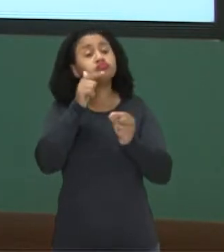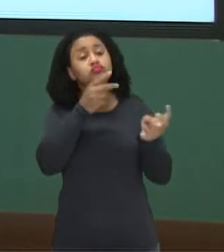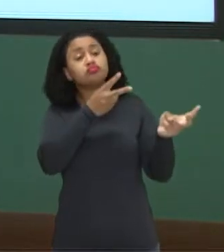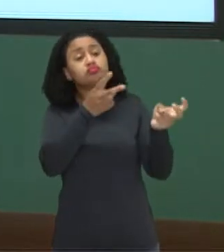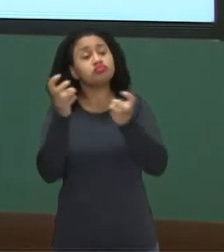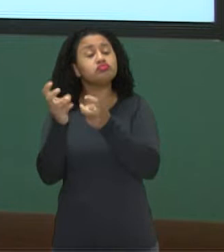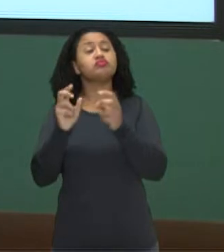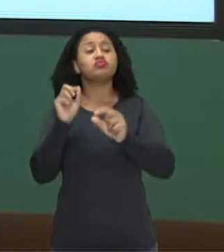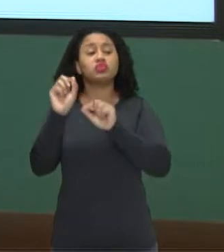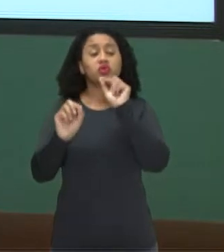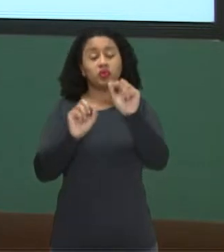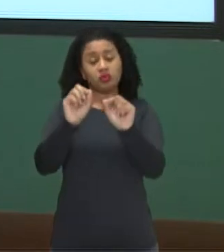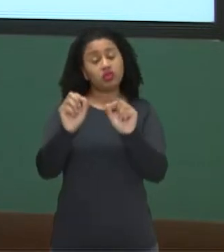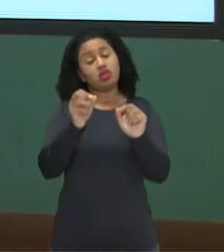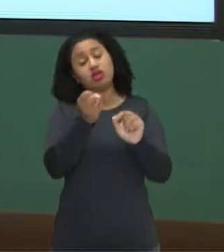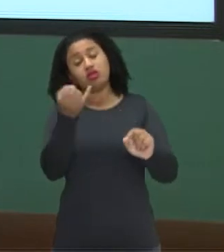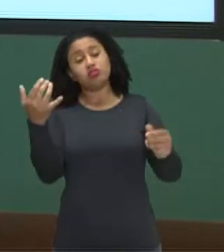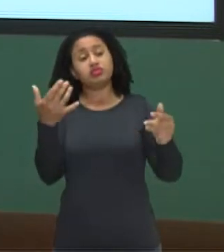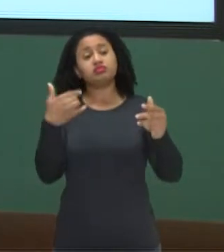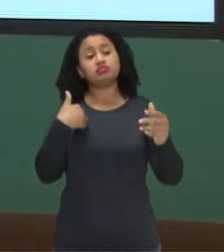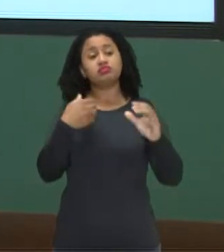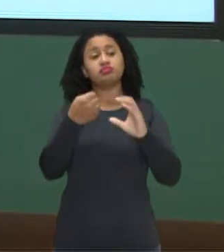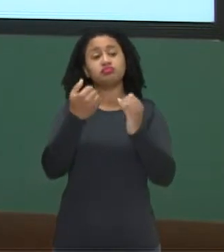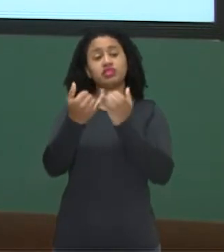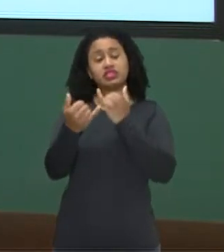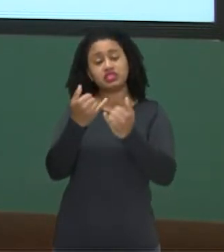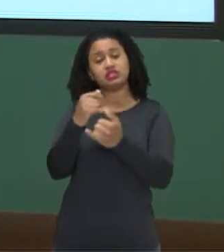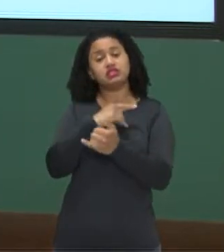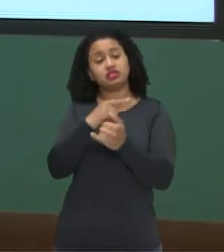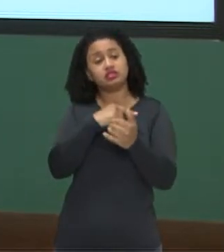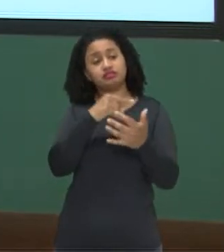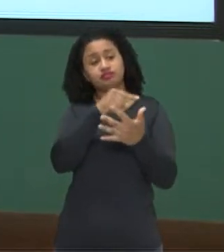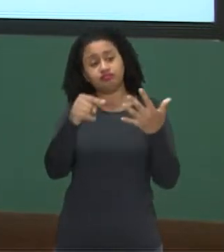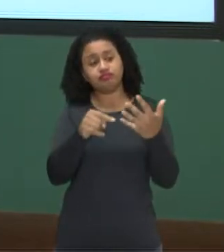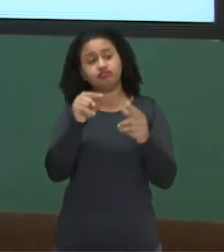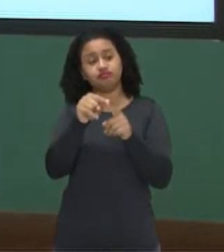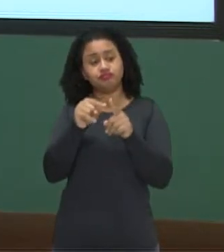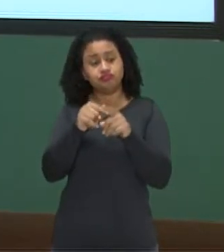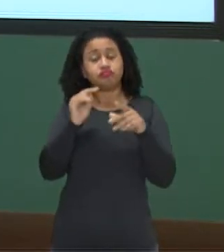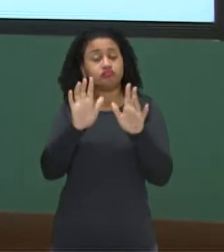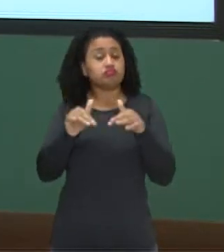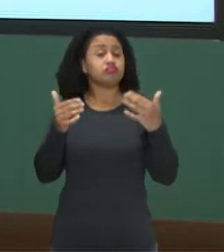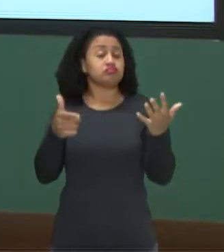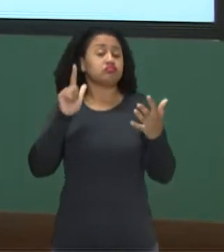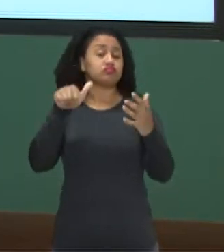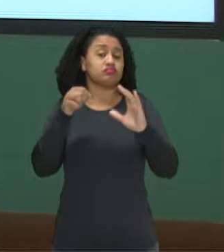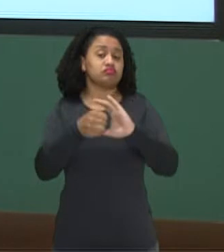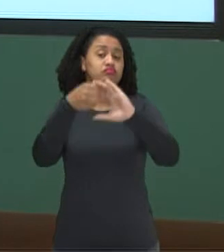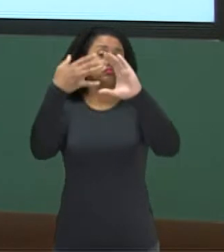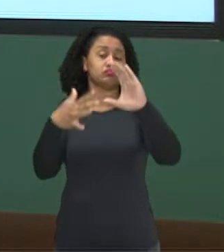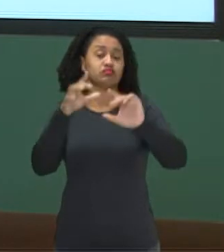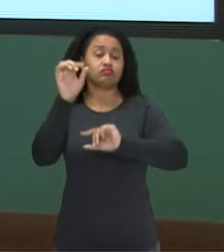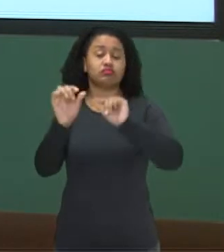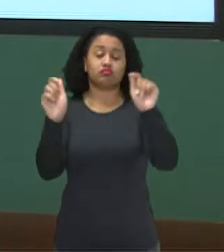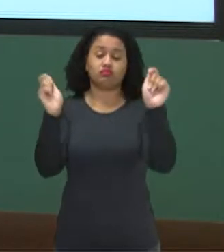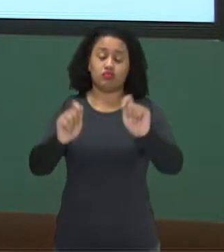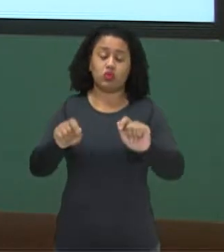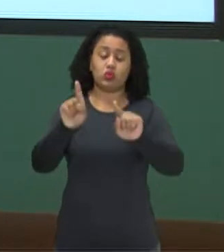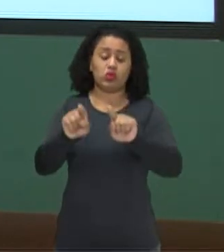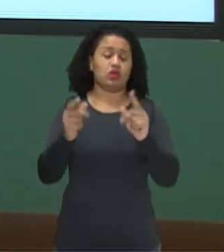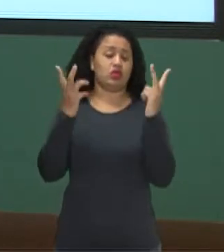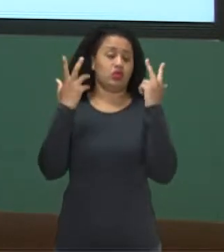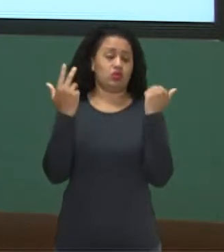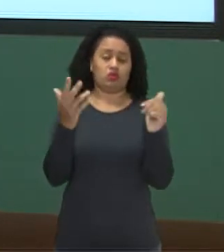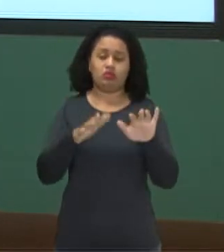identificar determinadas semelhanças entre as espécies. E essas características que podem ser